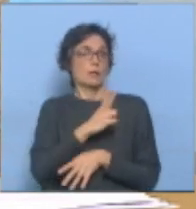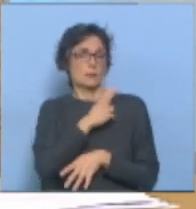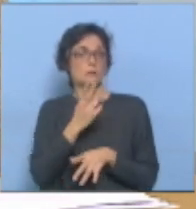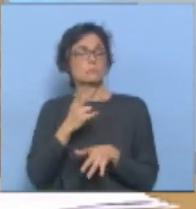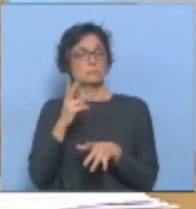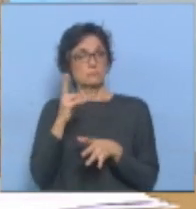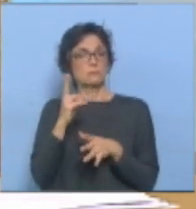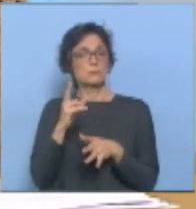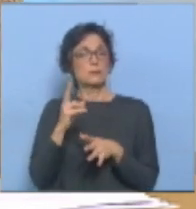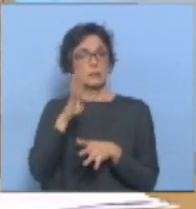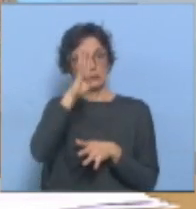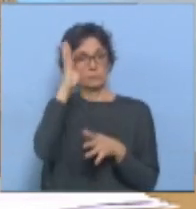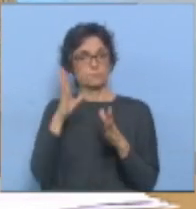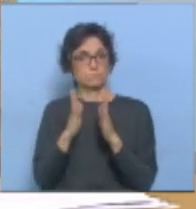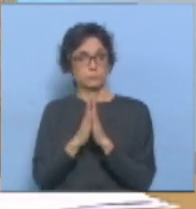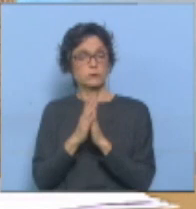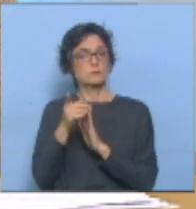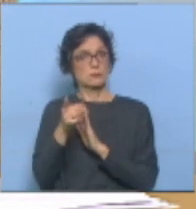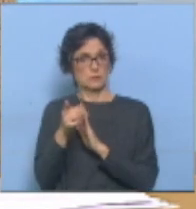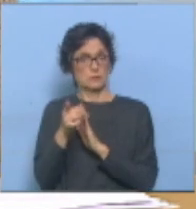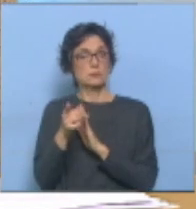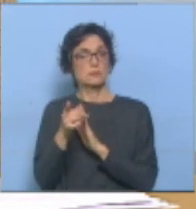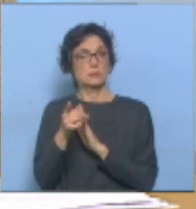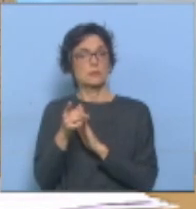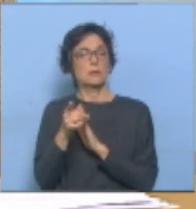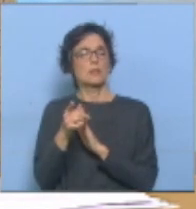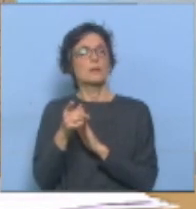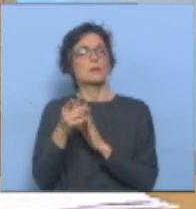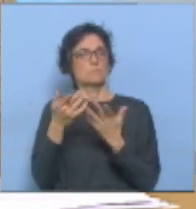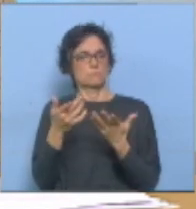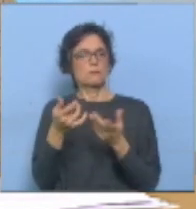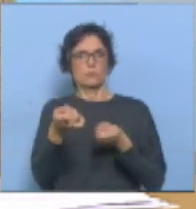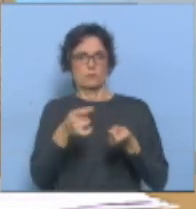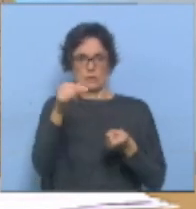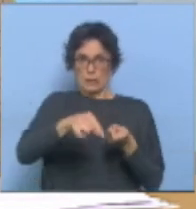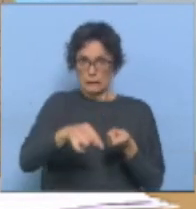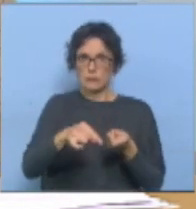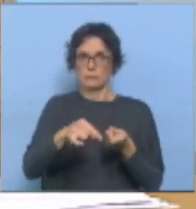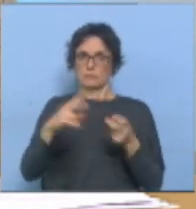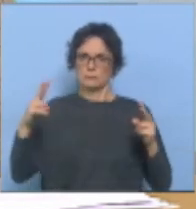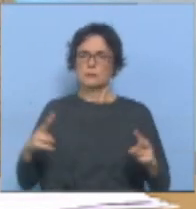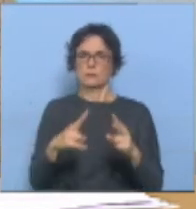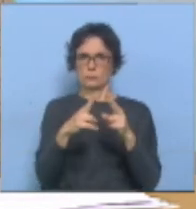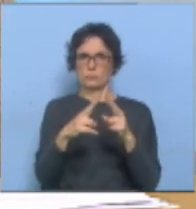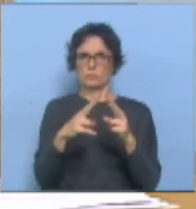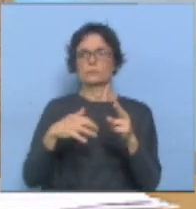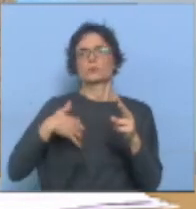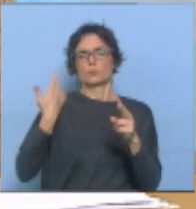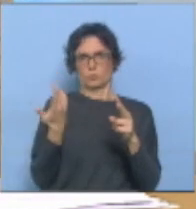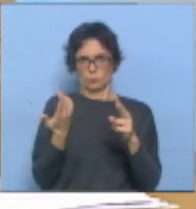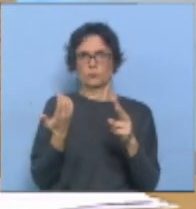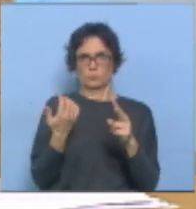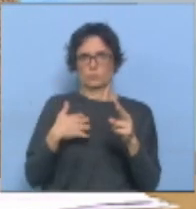de estudo de cuidados paliativos, a PAL-LIFE, queira ter organizado em Portugal estas